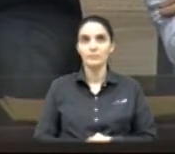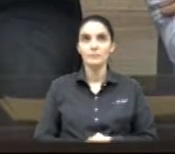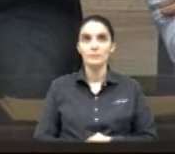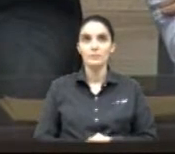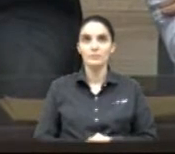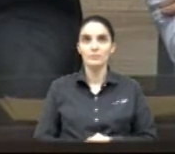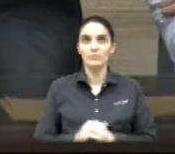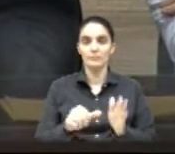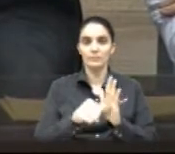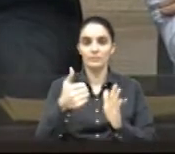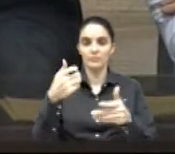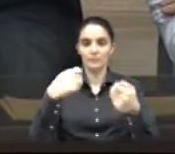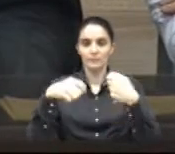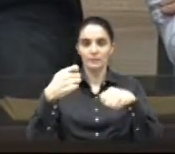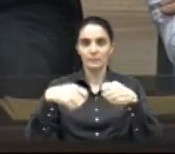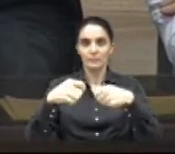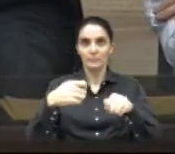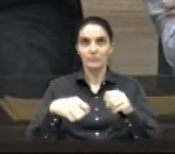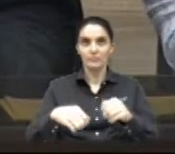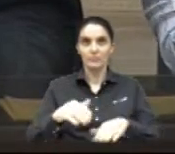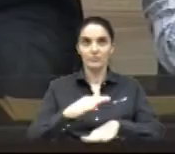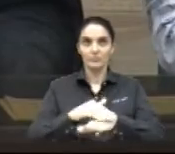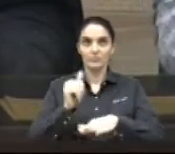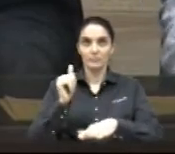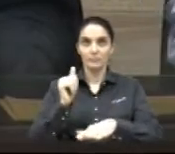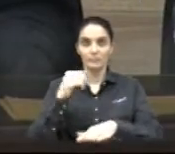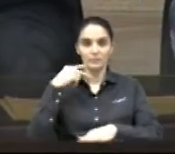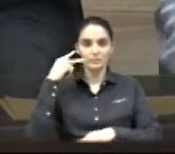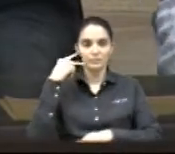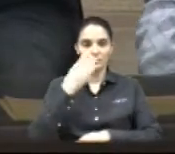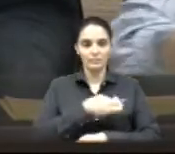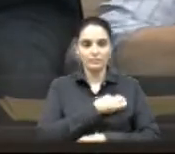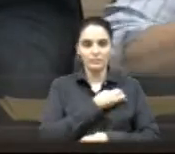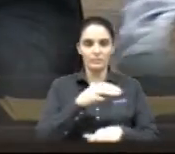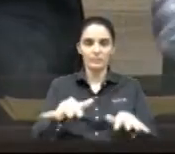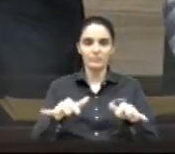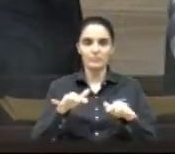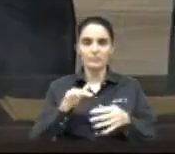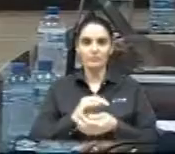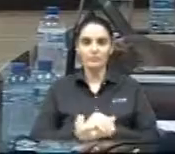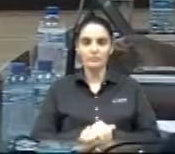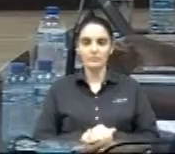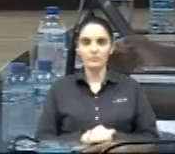Ao primeiro secretário para a chamada dos senhores vereadores.